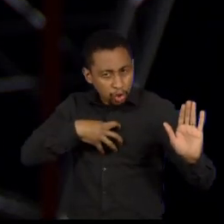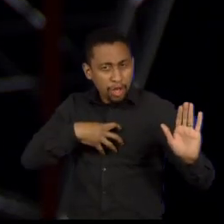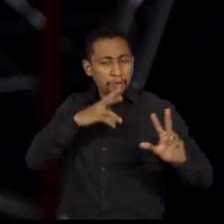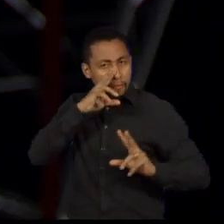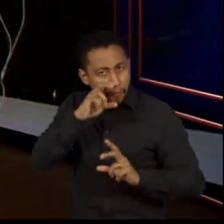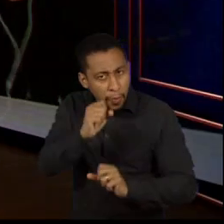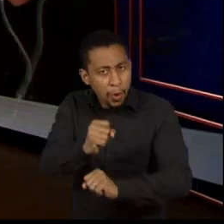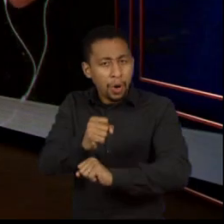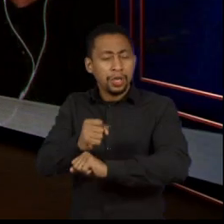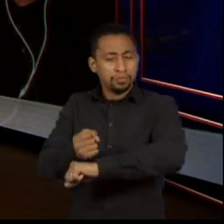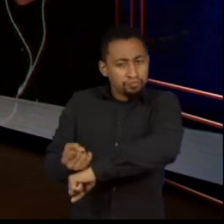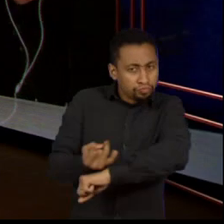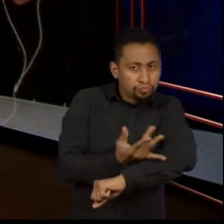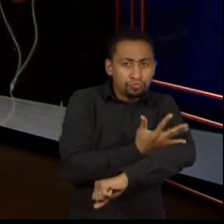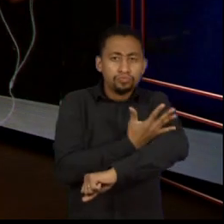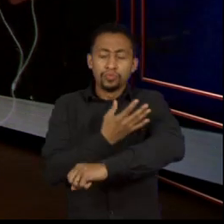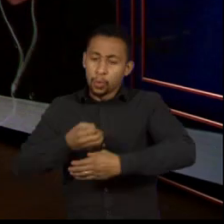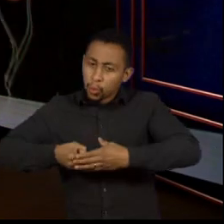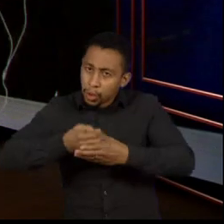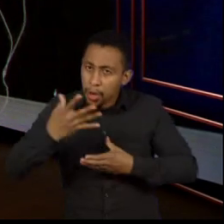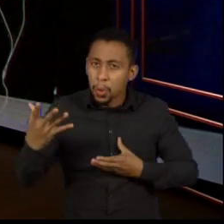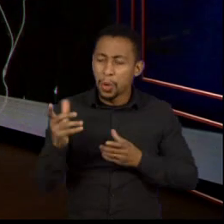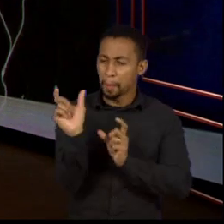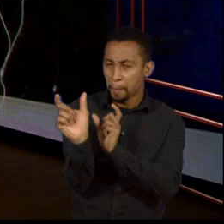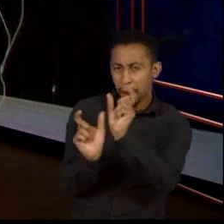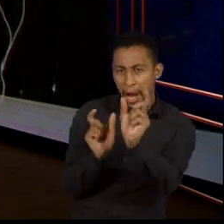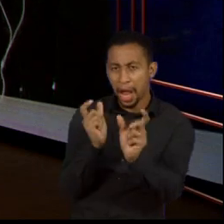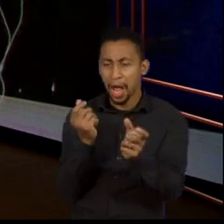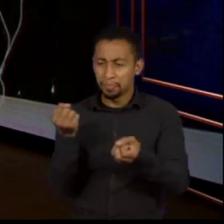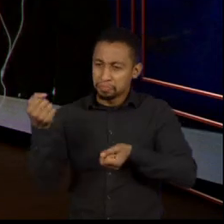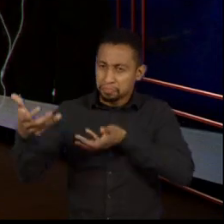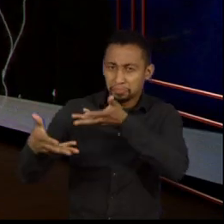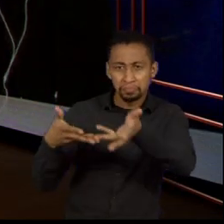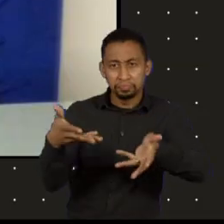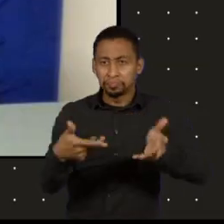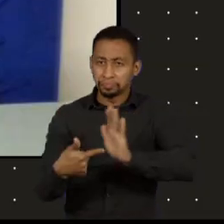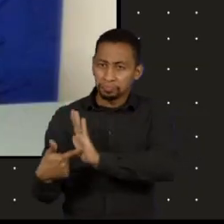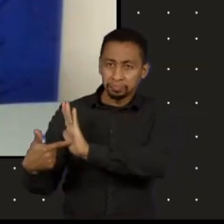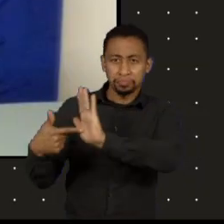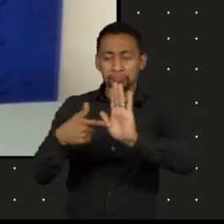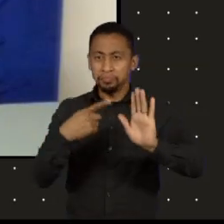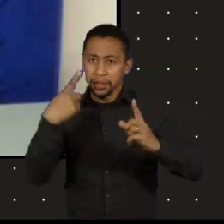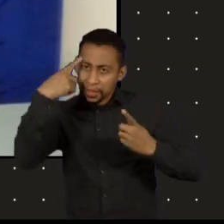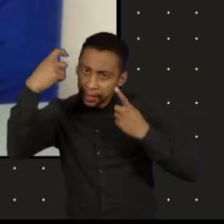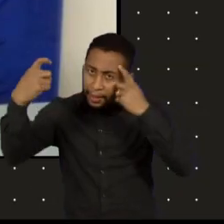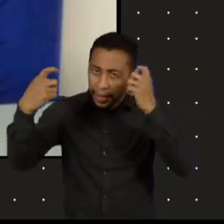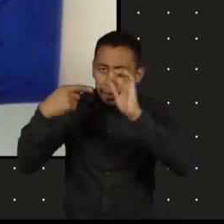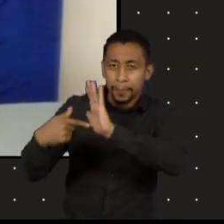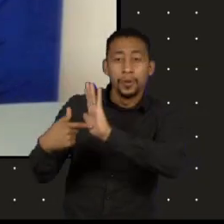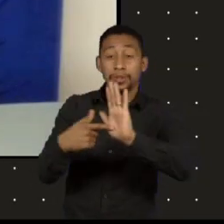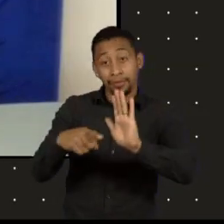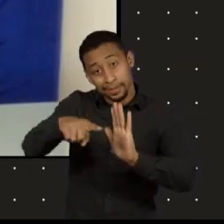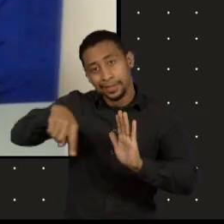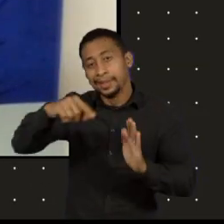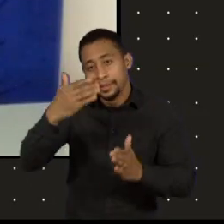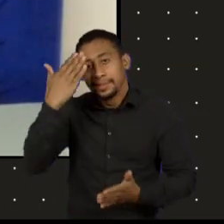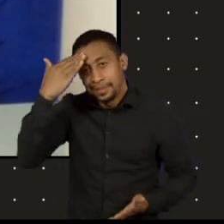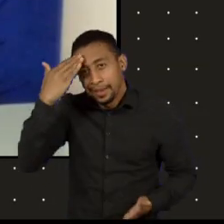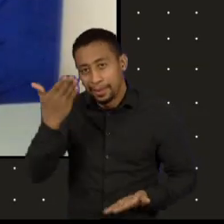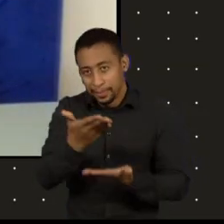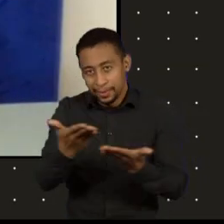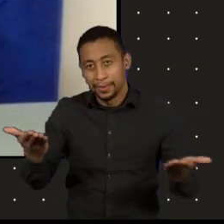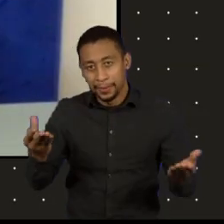seu conteúdo, um teatro de ideias, teatro de palavra, de gostar da palavra e a palavra através da ideia, como vocês já notaram